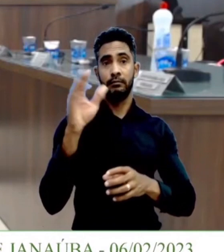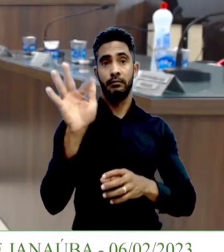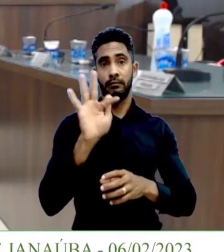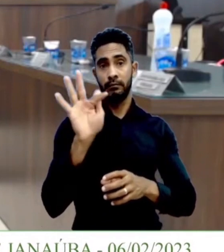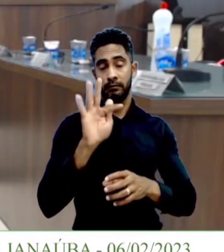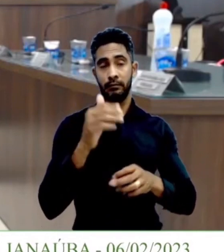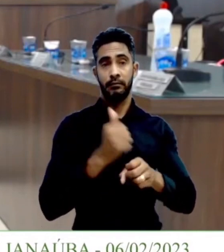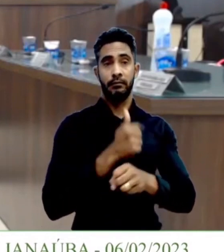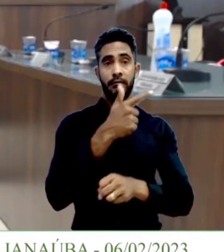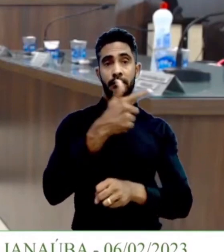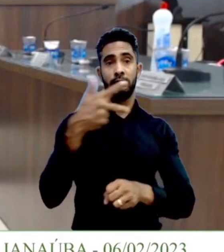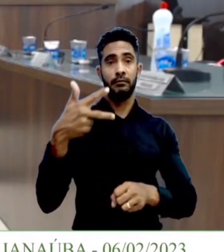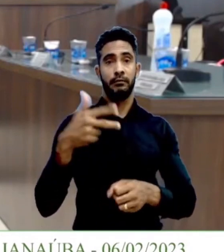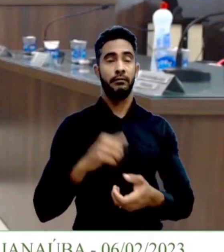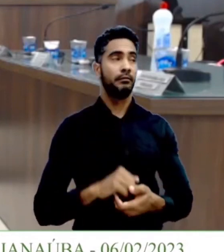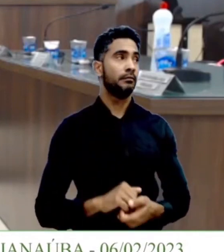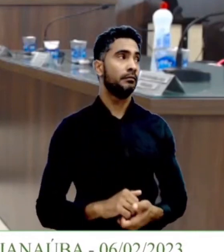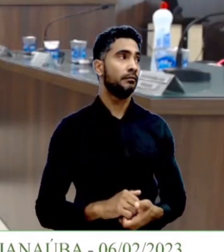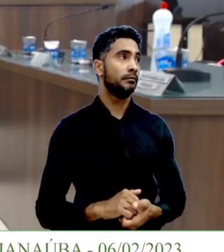de fevereiro de 2023.